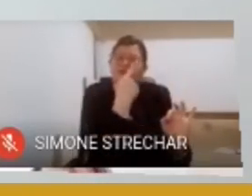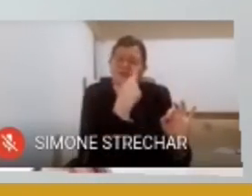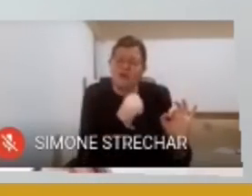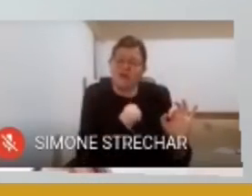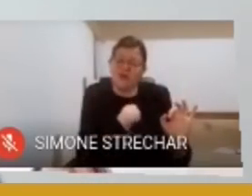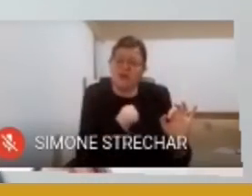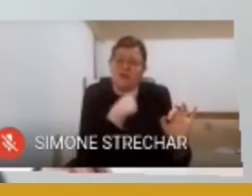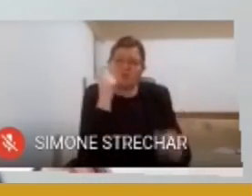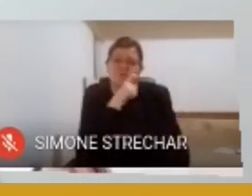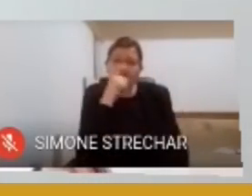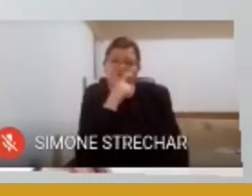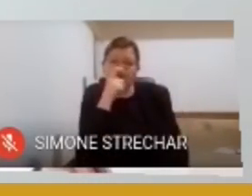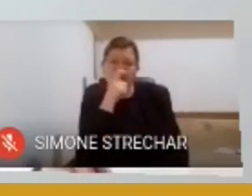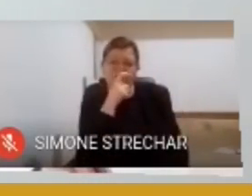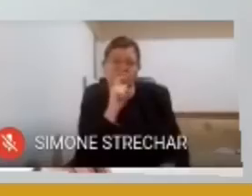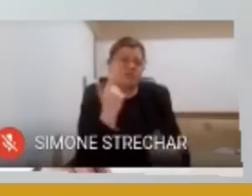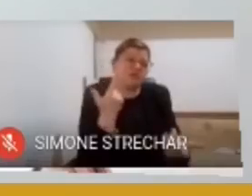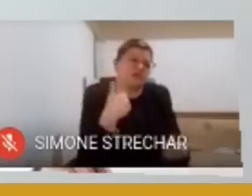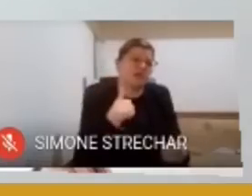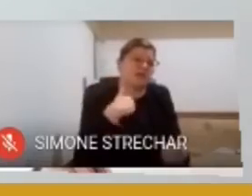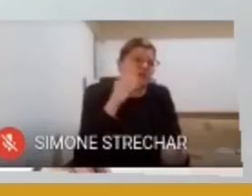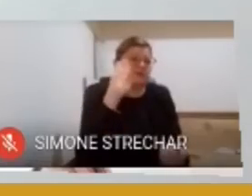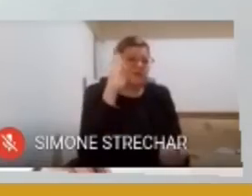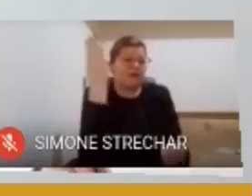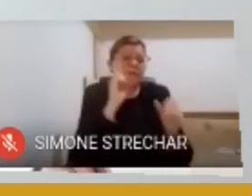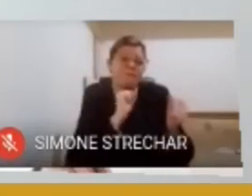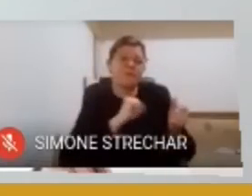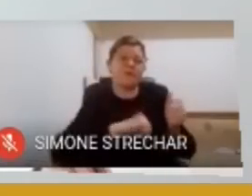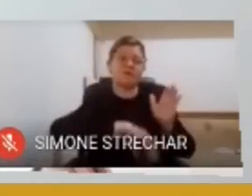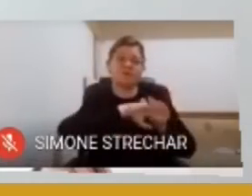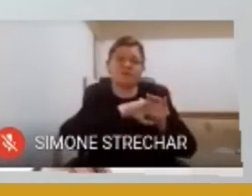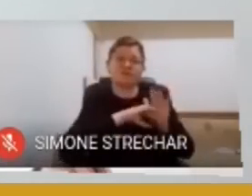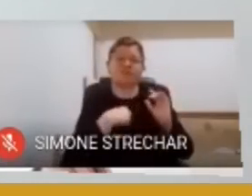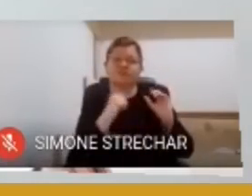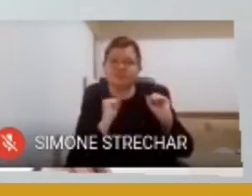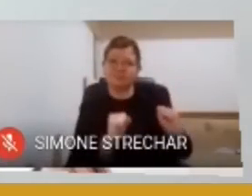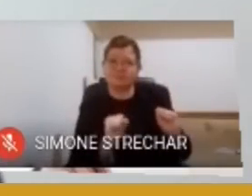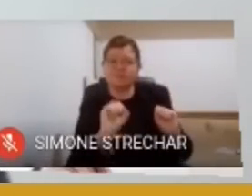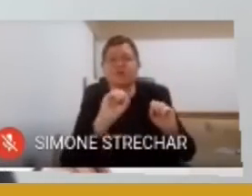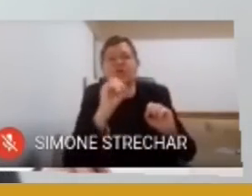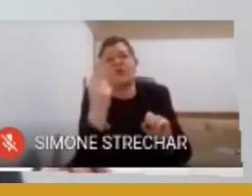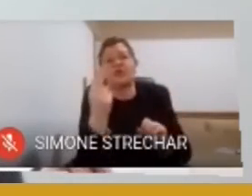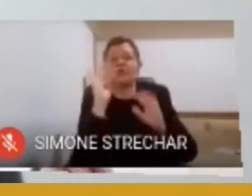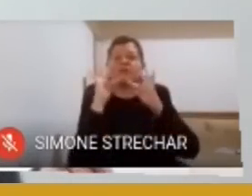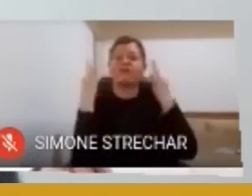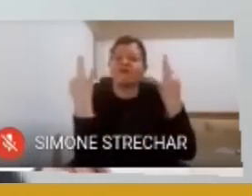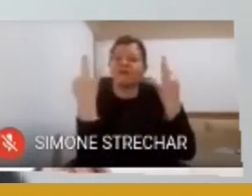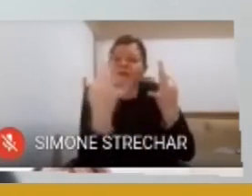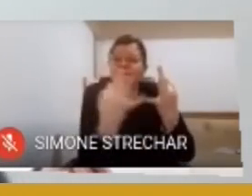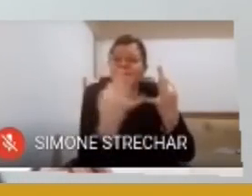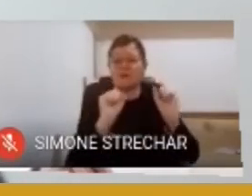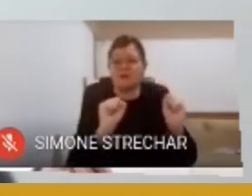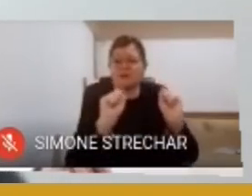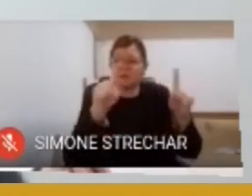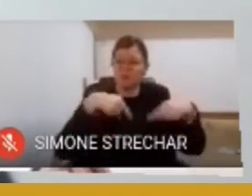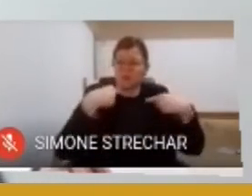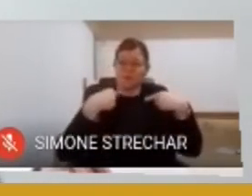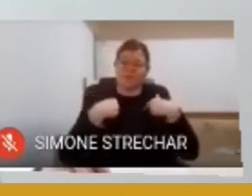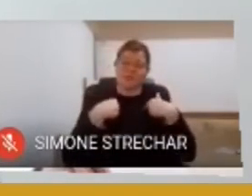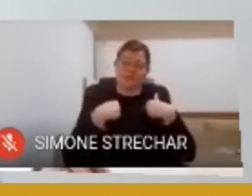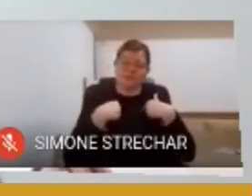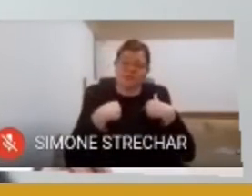que pensam, mas se eu me envolver e fizer a denúncia, depois isso não for confirmado, vão divulgar que foi eu que fiz